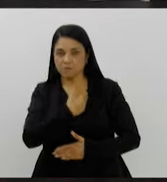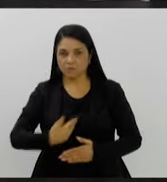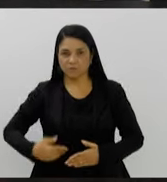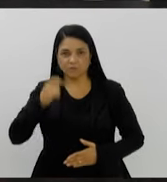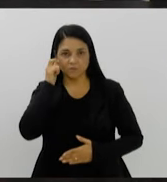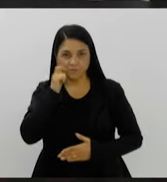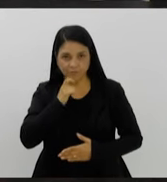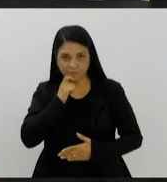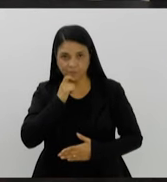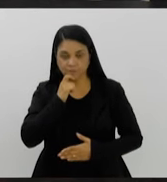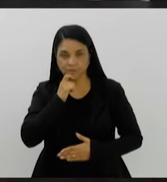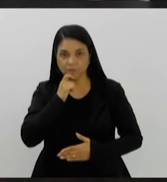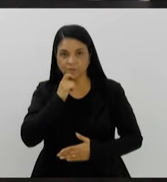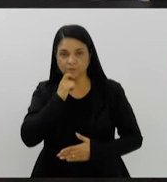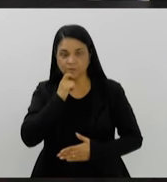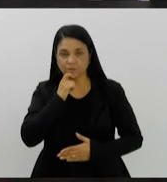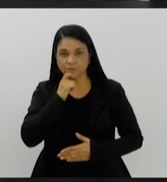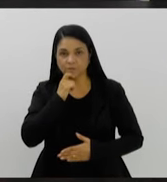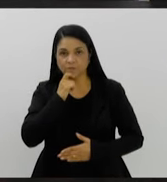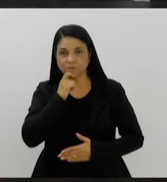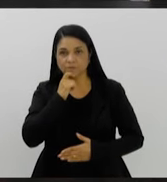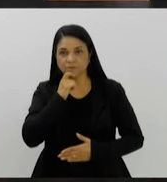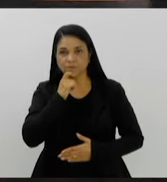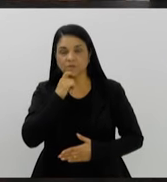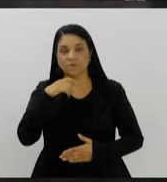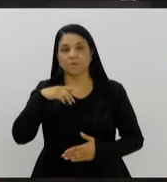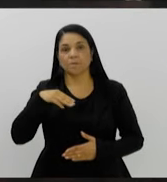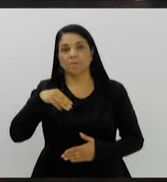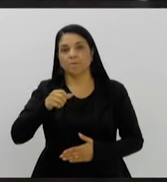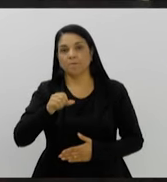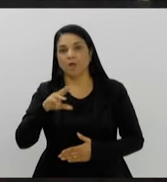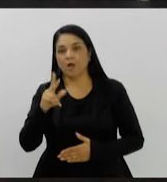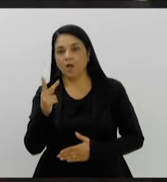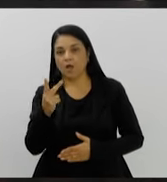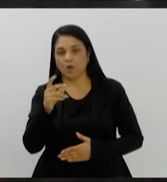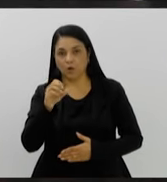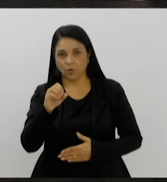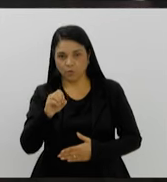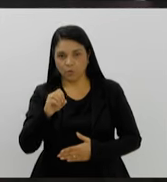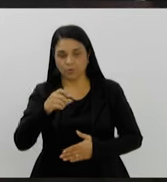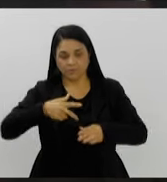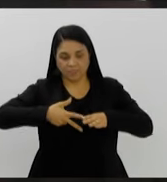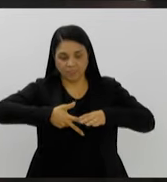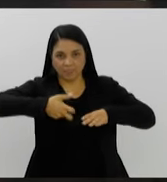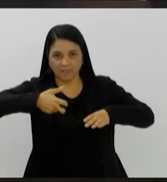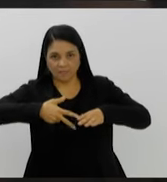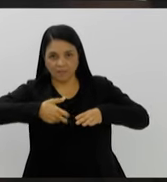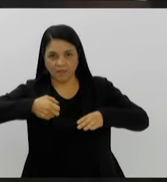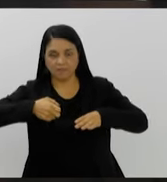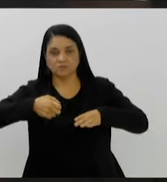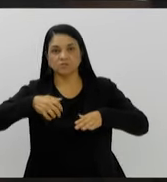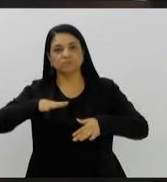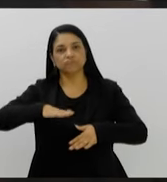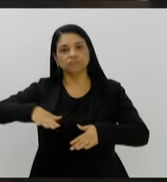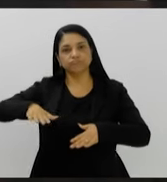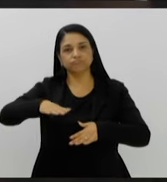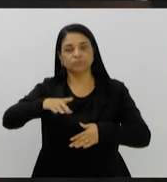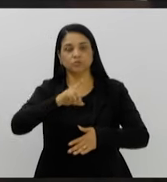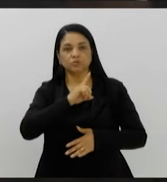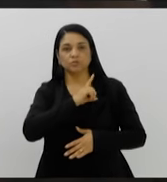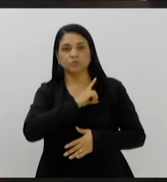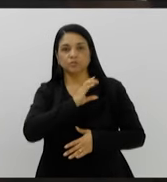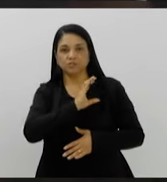Cláudio Castro a macrodrenagem de can no bairro de São Bento segundo distrito do município de Duque de